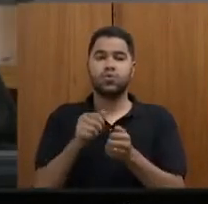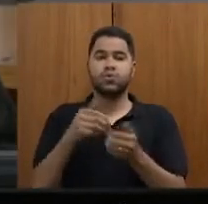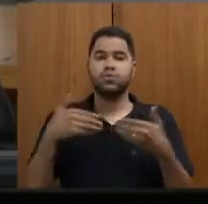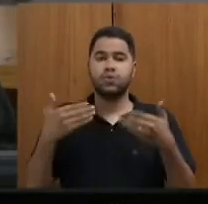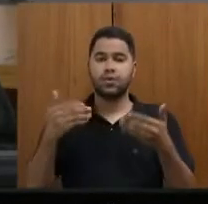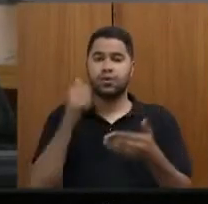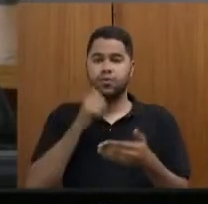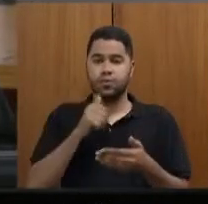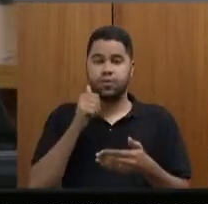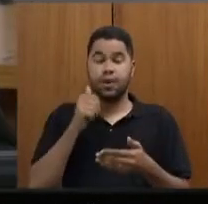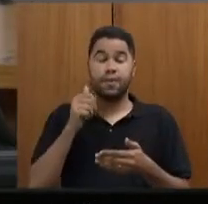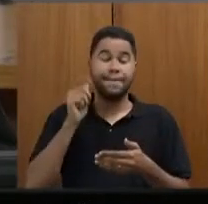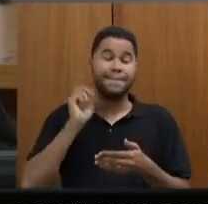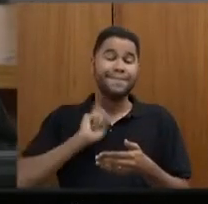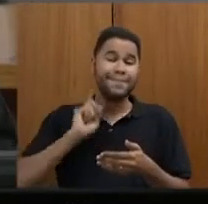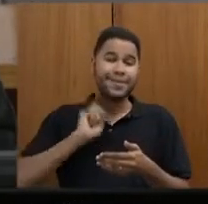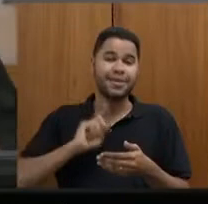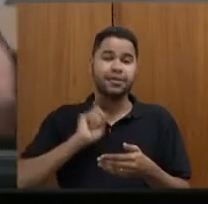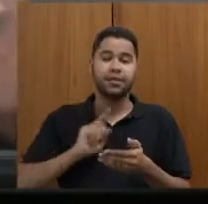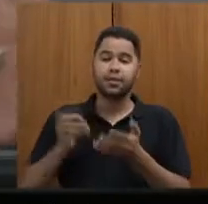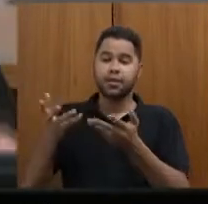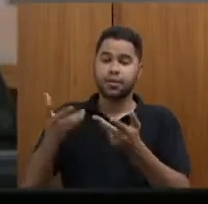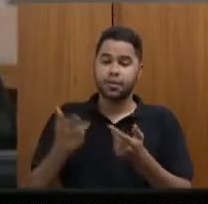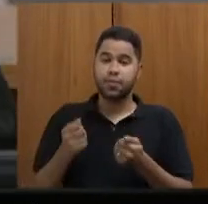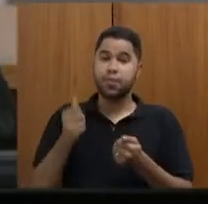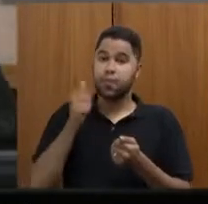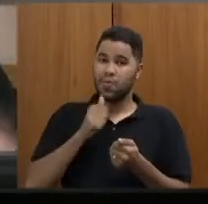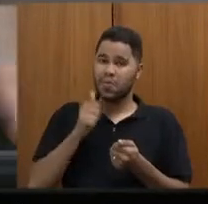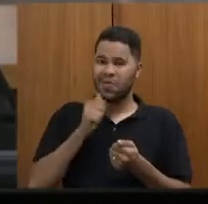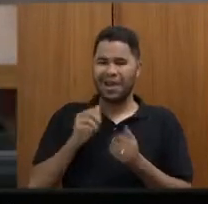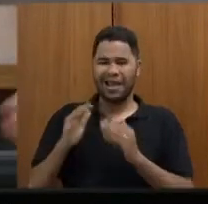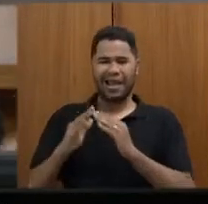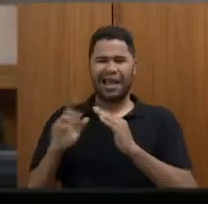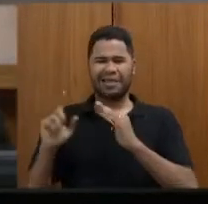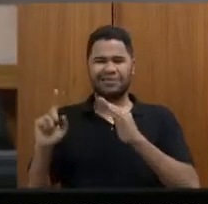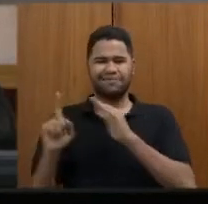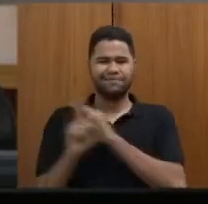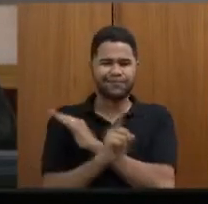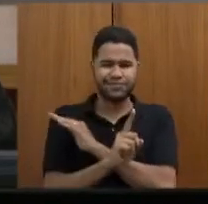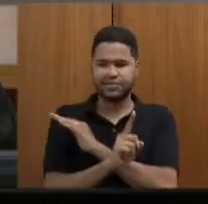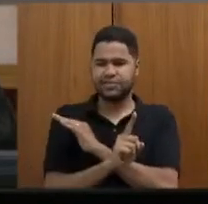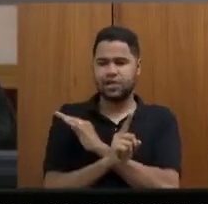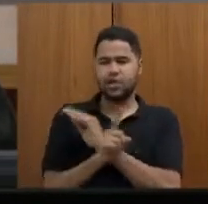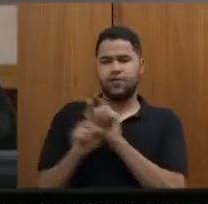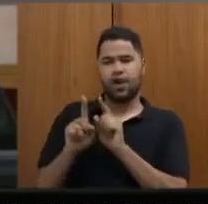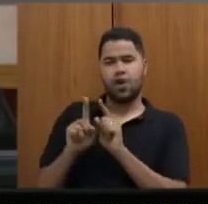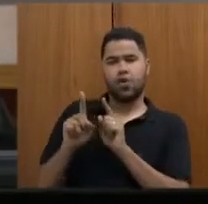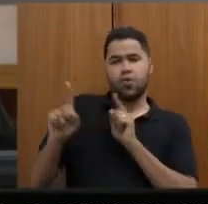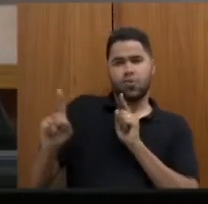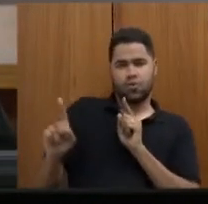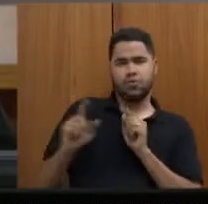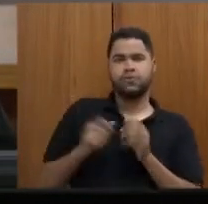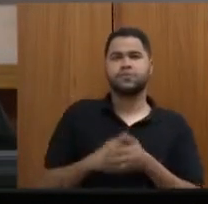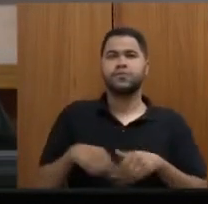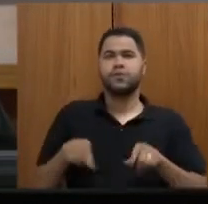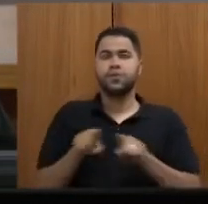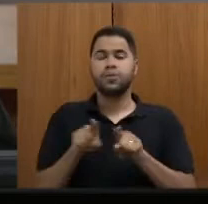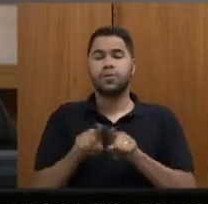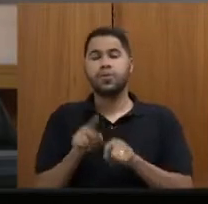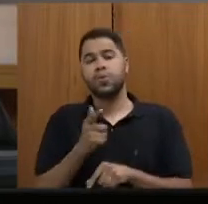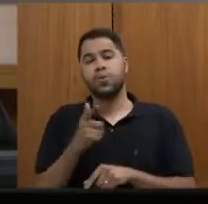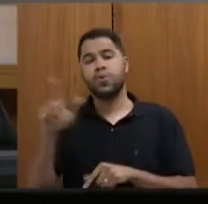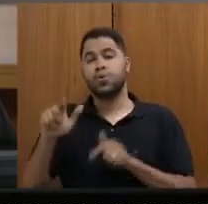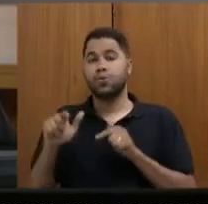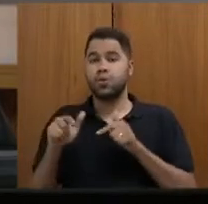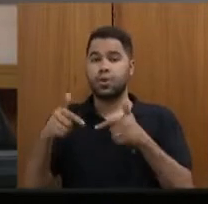15 municípios, para acolher essa mulher que queira sair de casa, fugindo do seu agressor. Temos outro eixo de atuação,